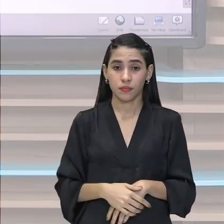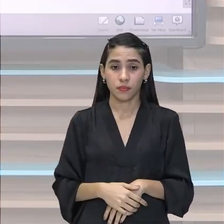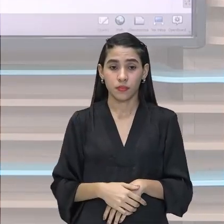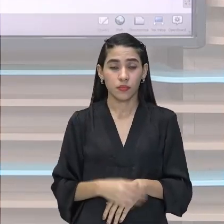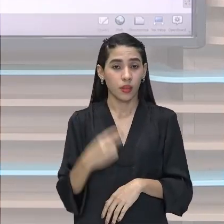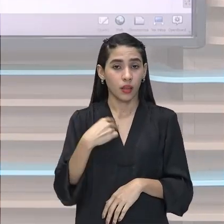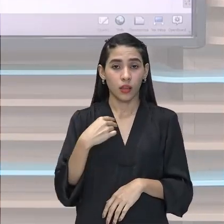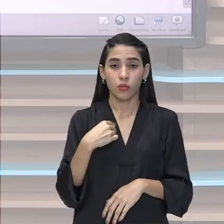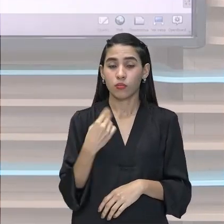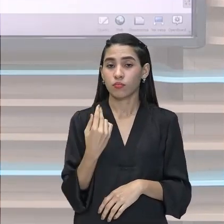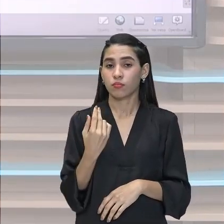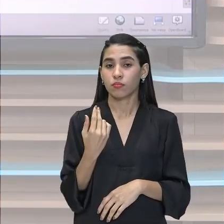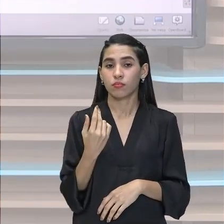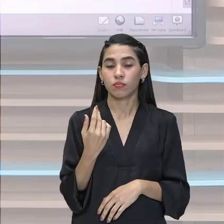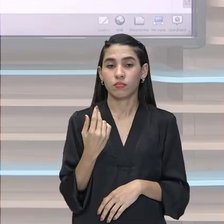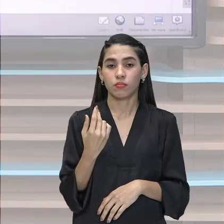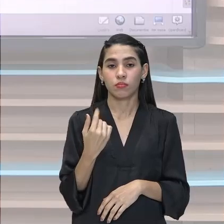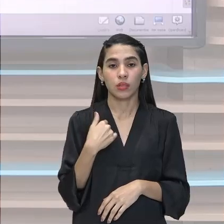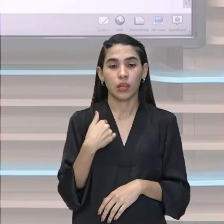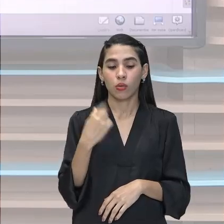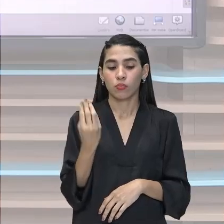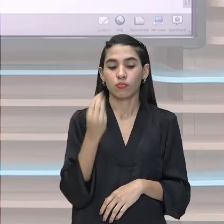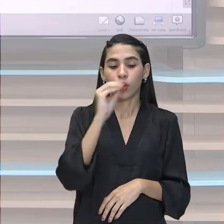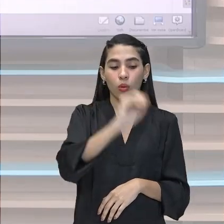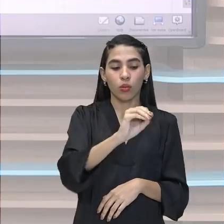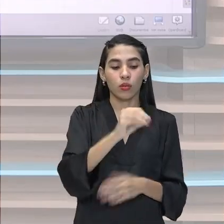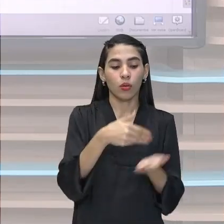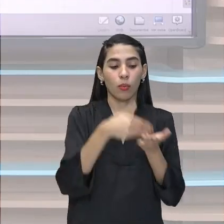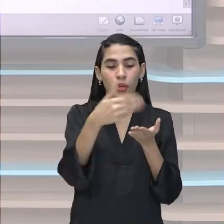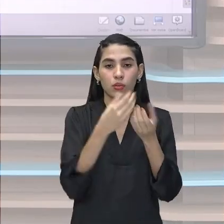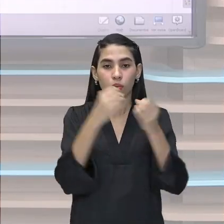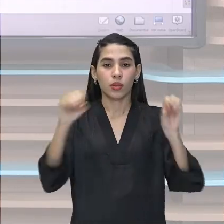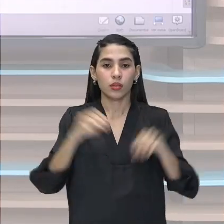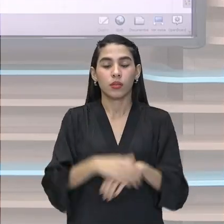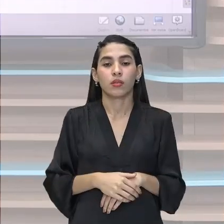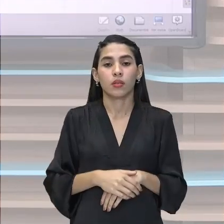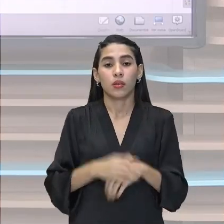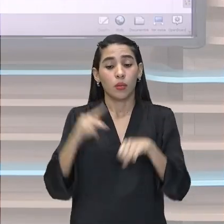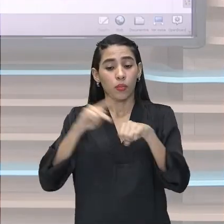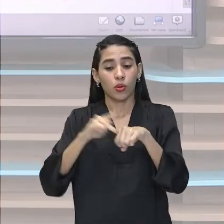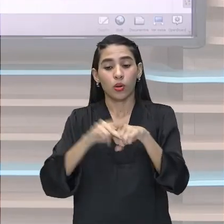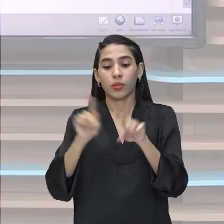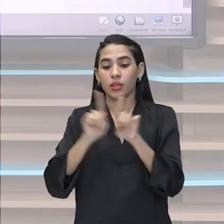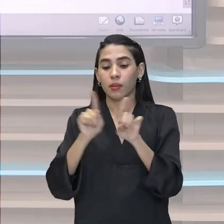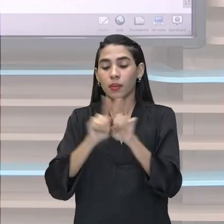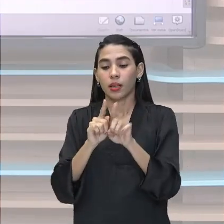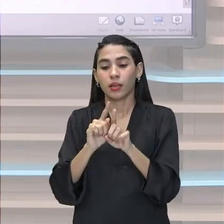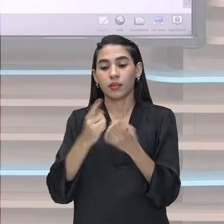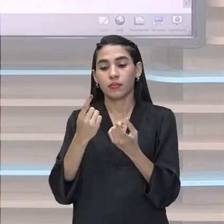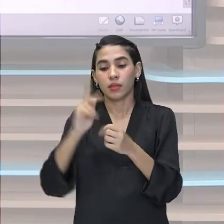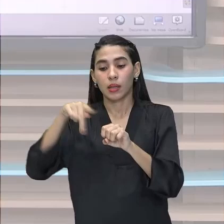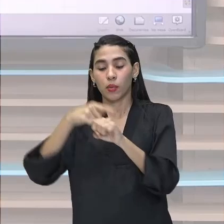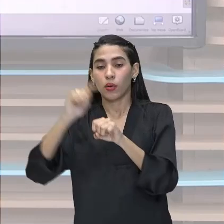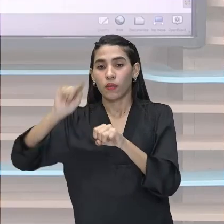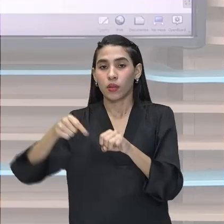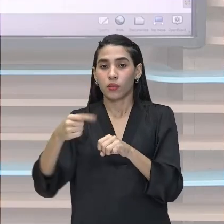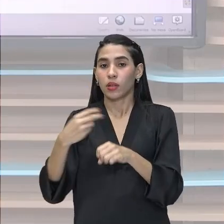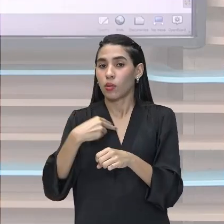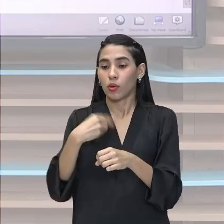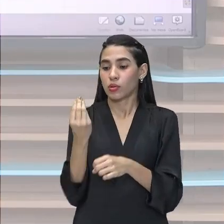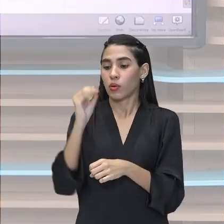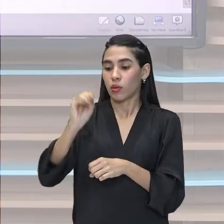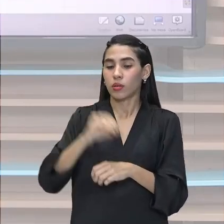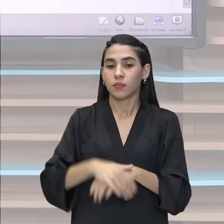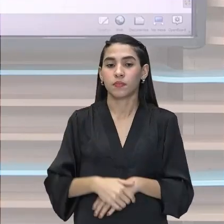no início de oração e não coloco um pronome logo depois de uma vírgula. Após a